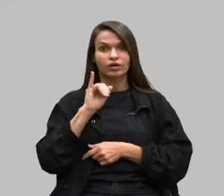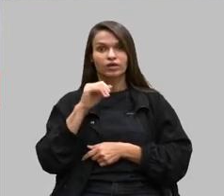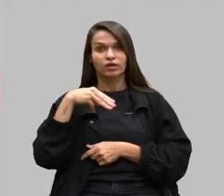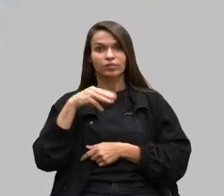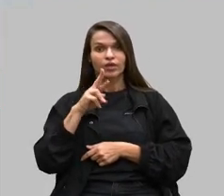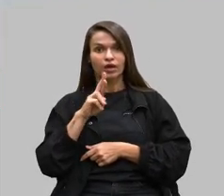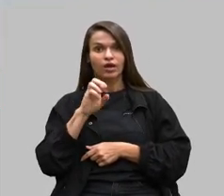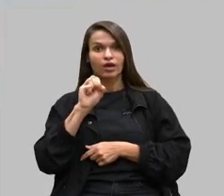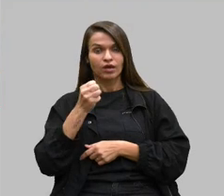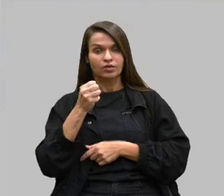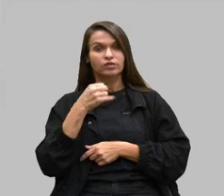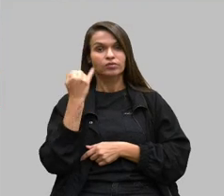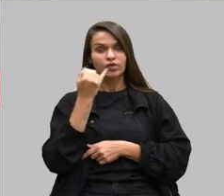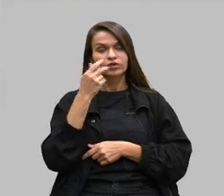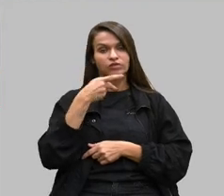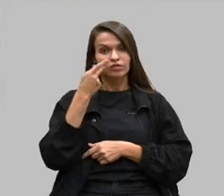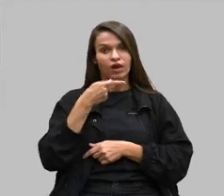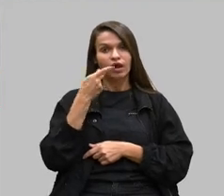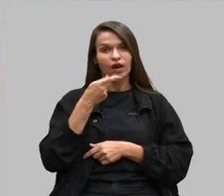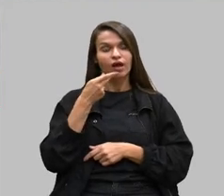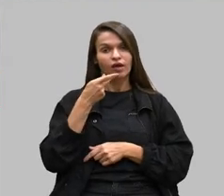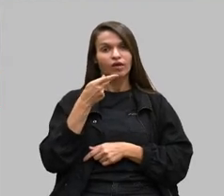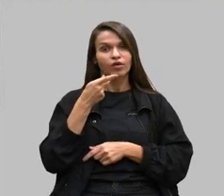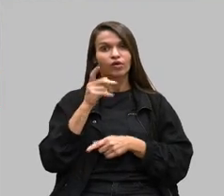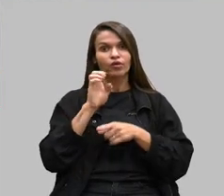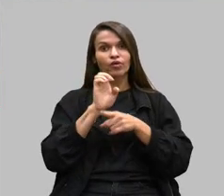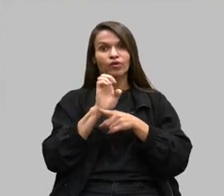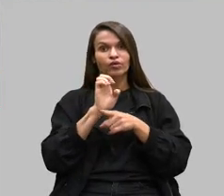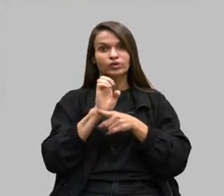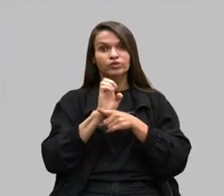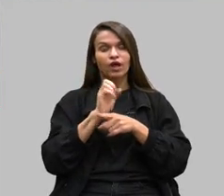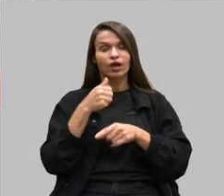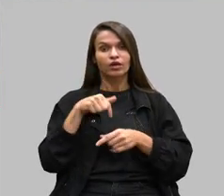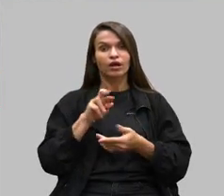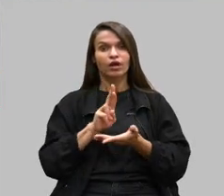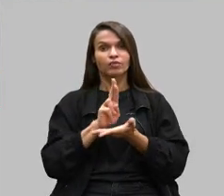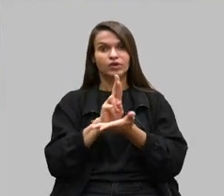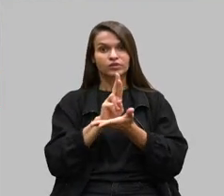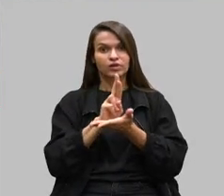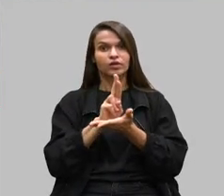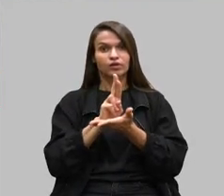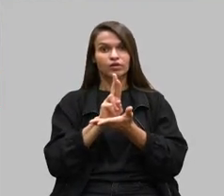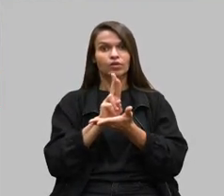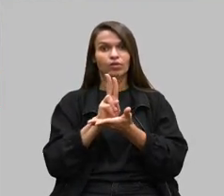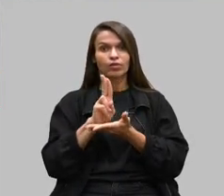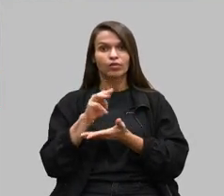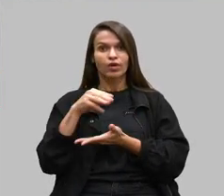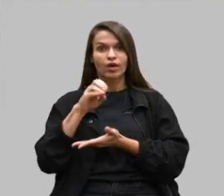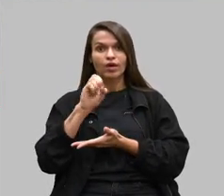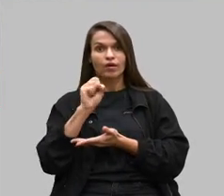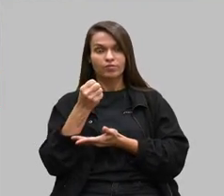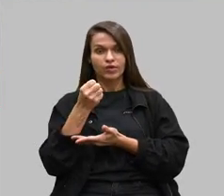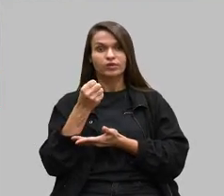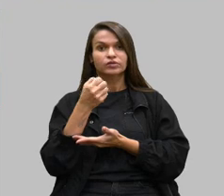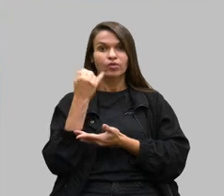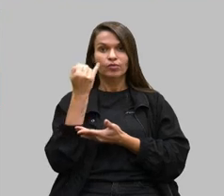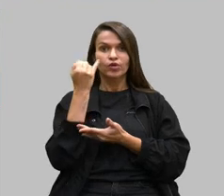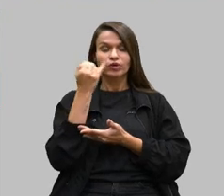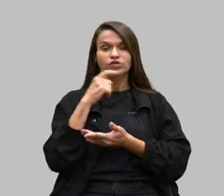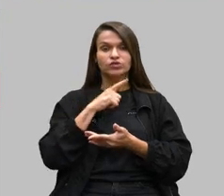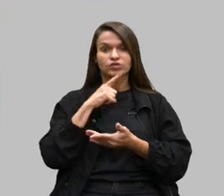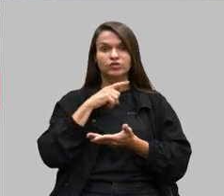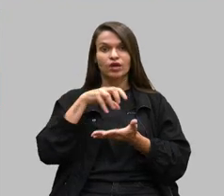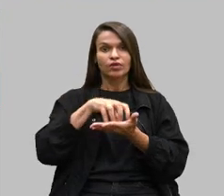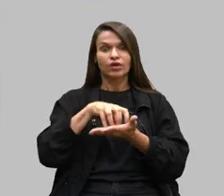fundamental falar e aí o Gustavo Bambini tá aqui representante da mrss né da importância que tem o terminal de Garapé né paraa